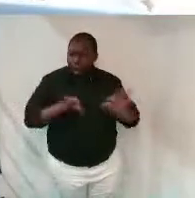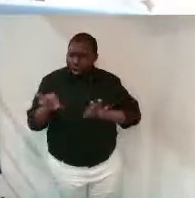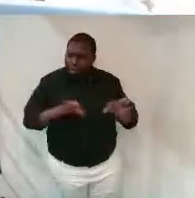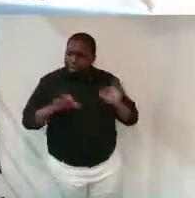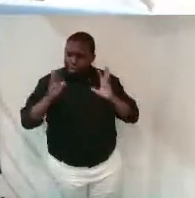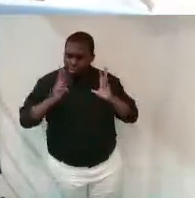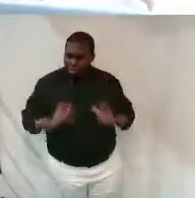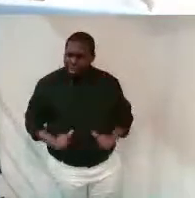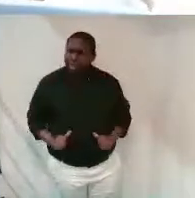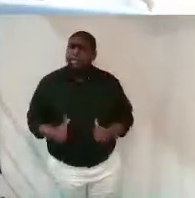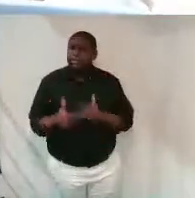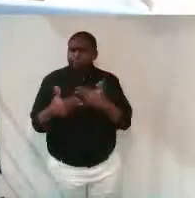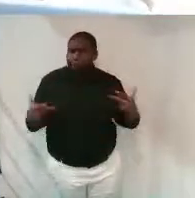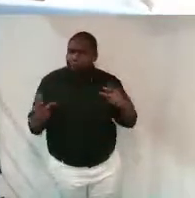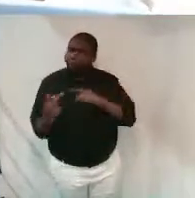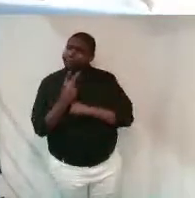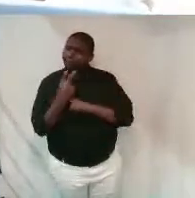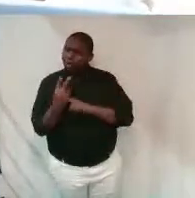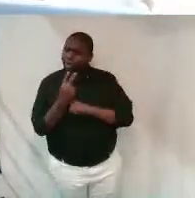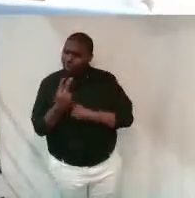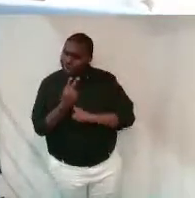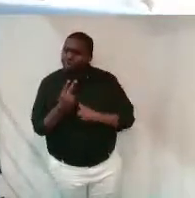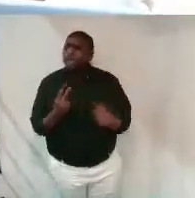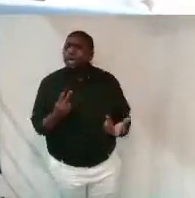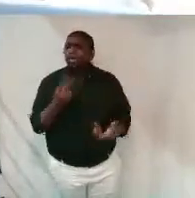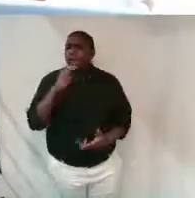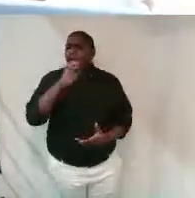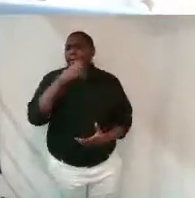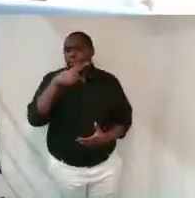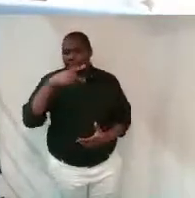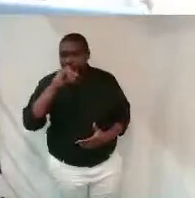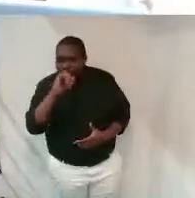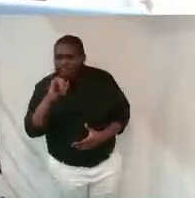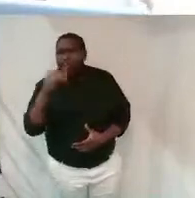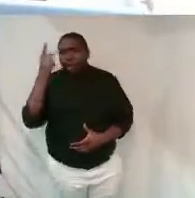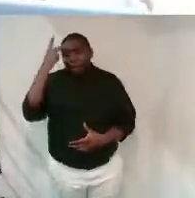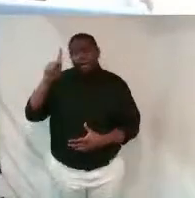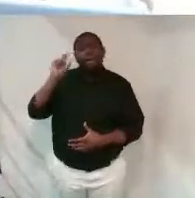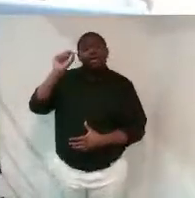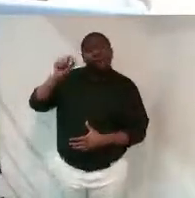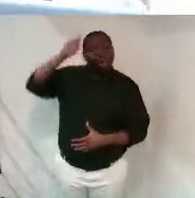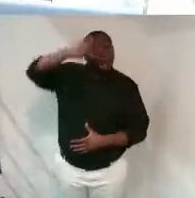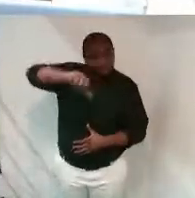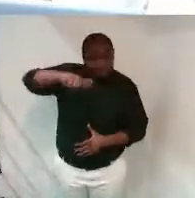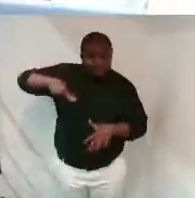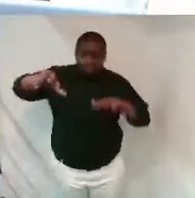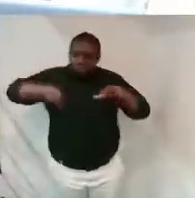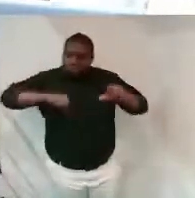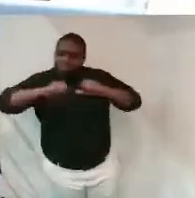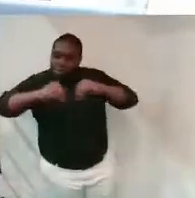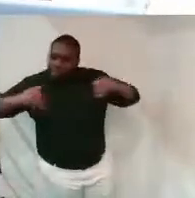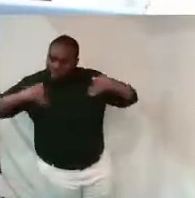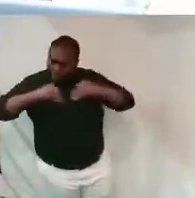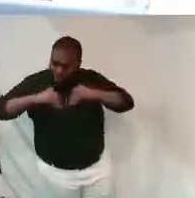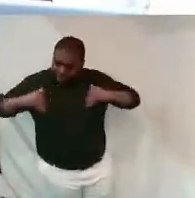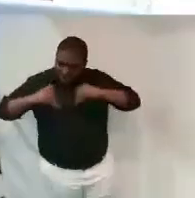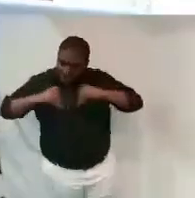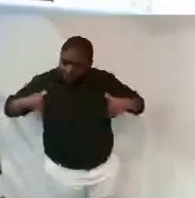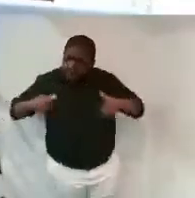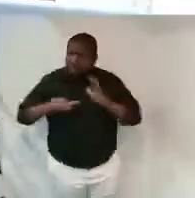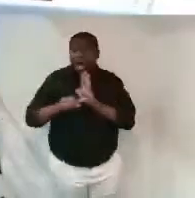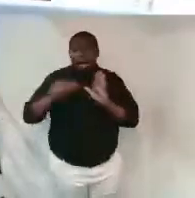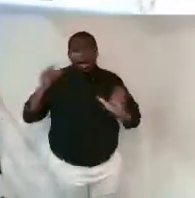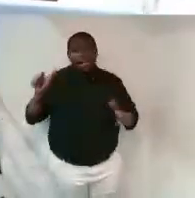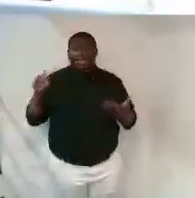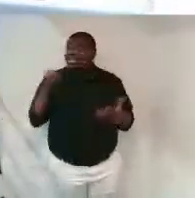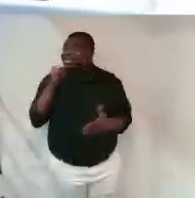de equipamentos de proteção individual, dar o mínimo de condições para que essa triagem seja feita, assim como se ele fosse fazer por